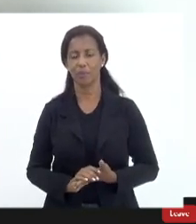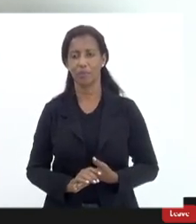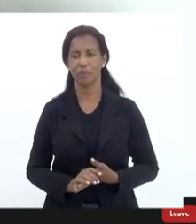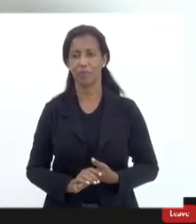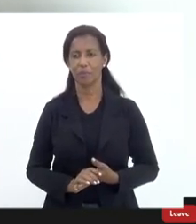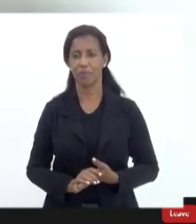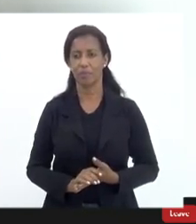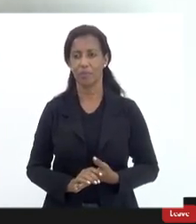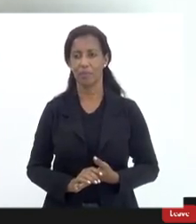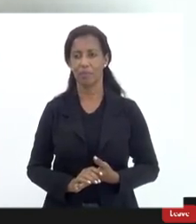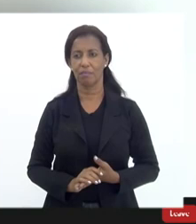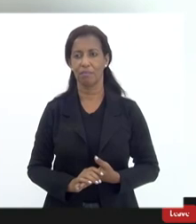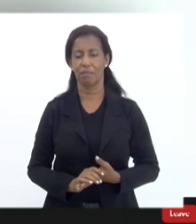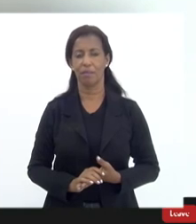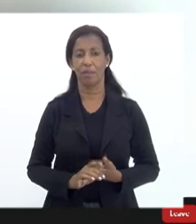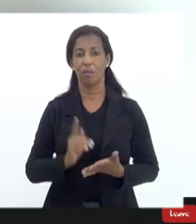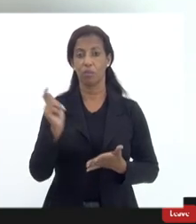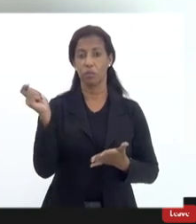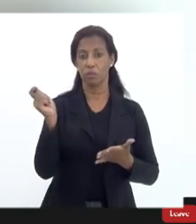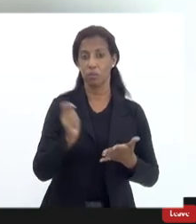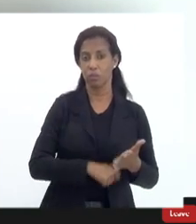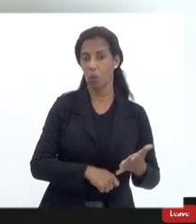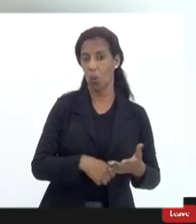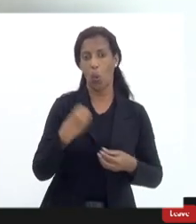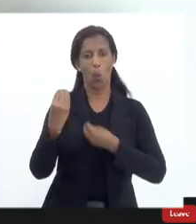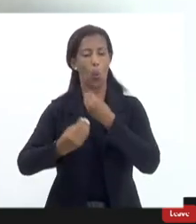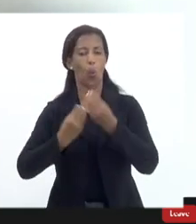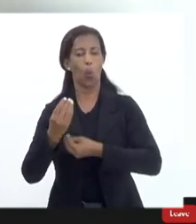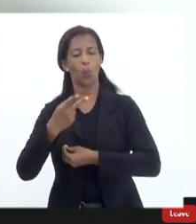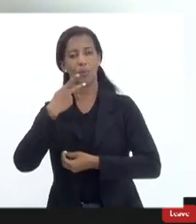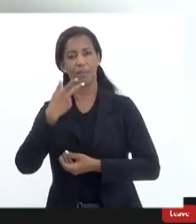digamos, uma canetada, né, como a gente poderia dizer.